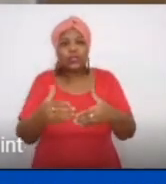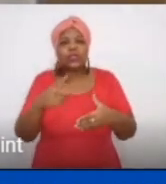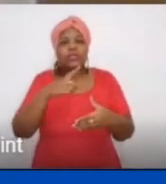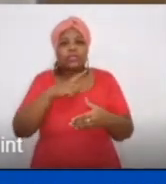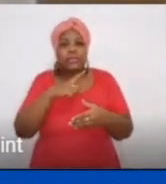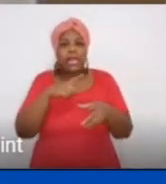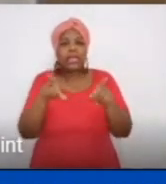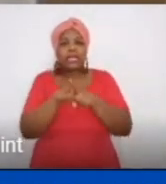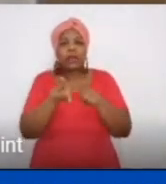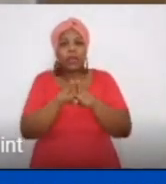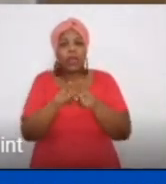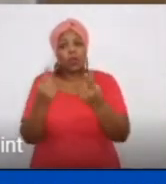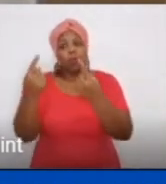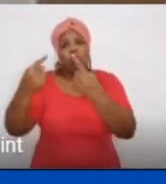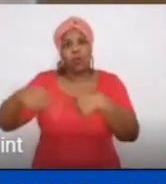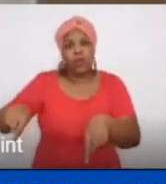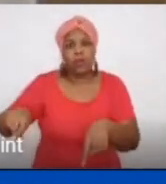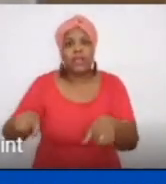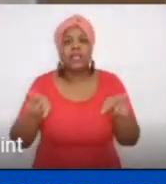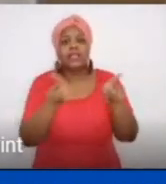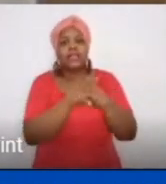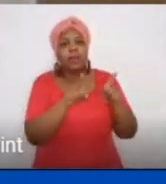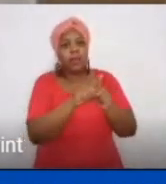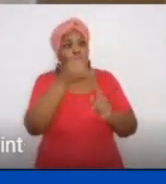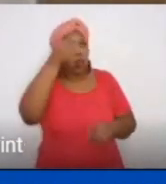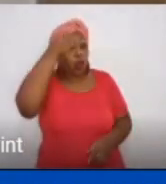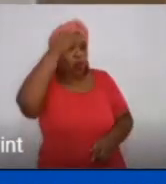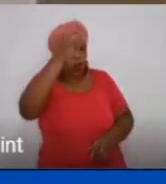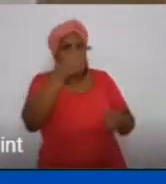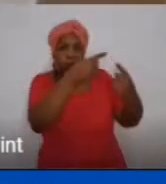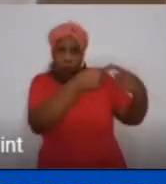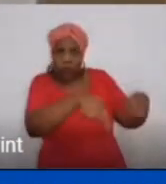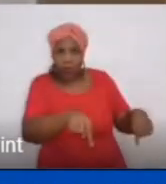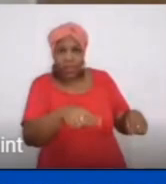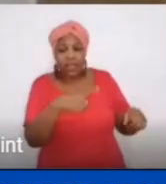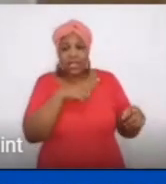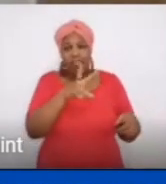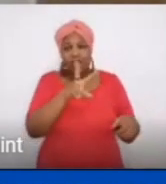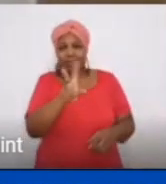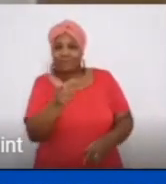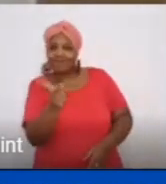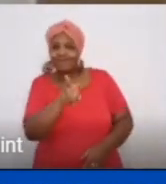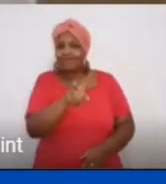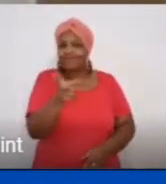tanto o antiproibicionismo como o proibicionismo, em maneiras diferentes, eles podem